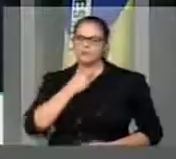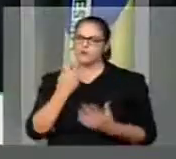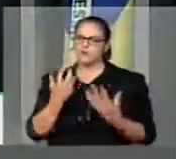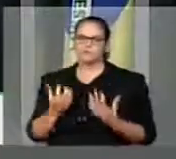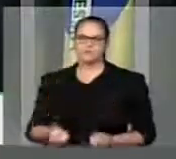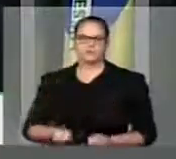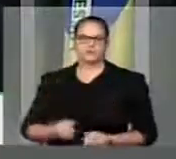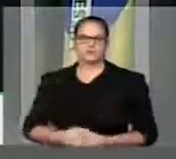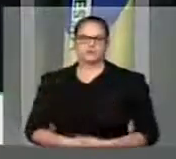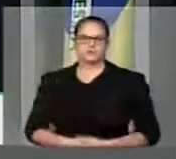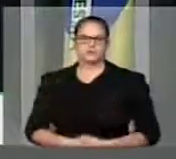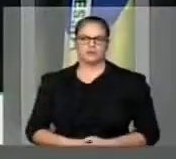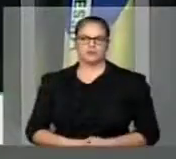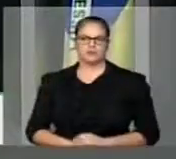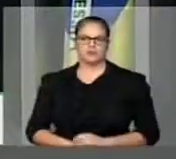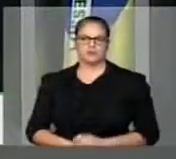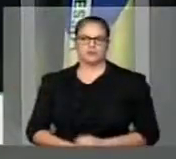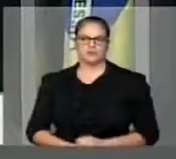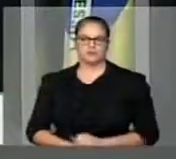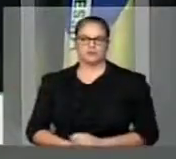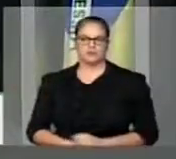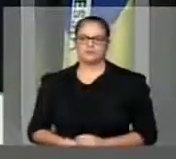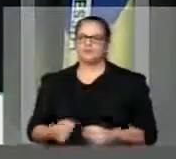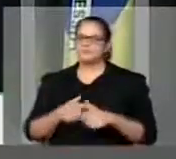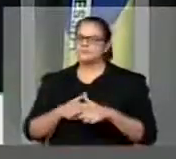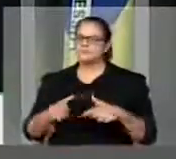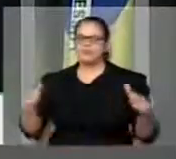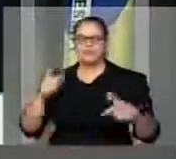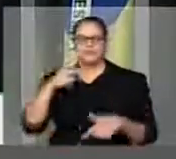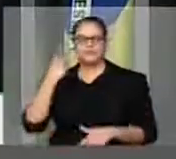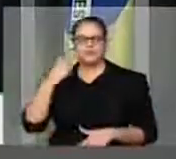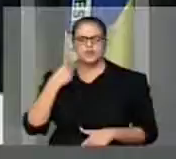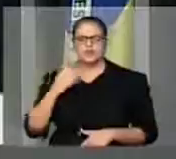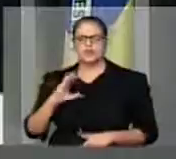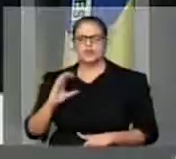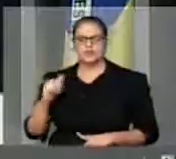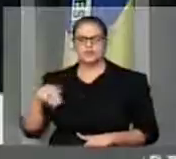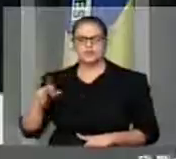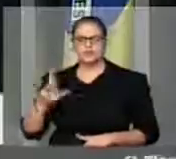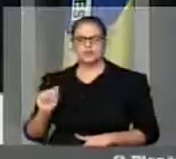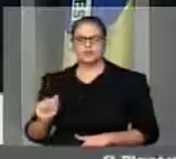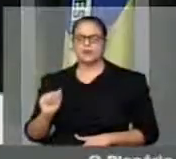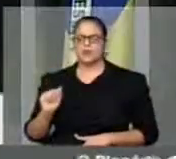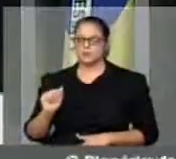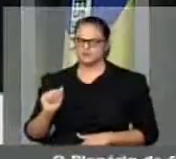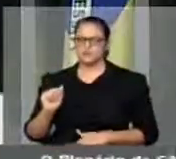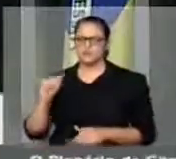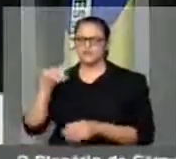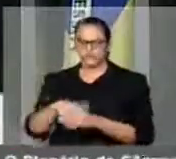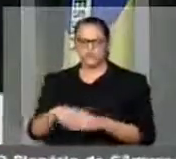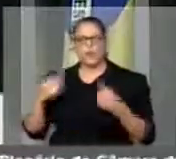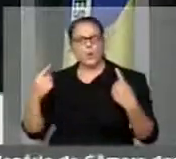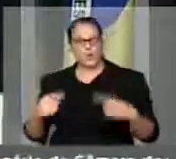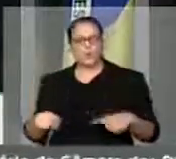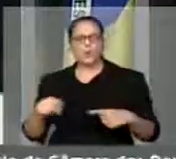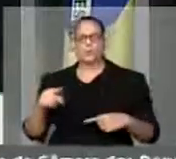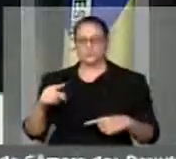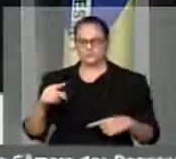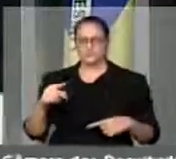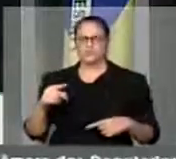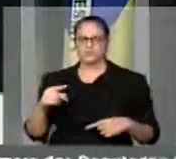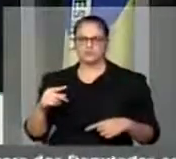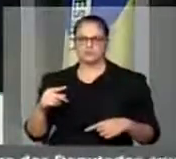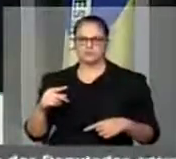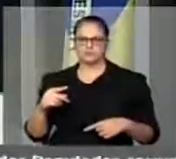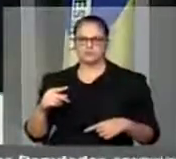A maioria das câmaras de vereadores no Brasil votaram também contrário ao plano, no Plano